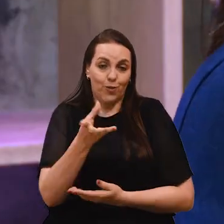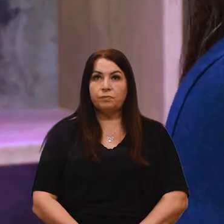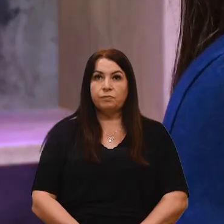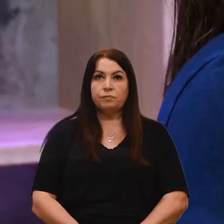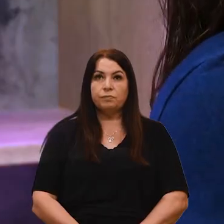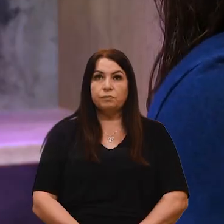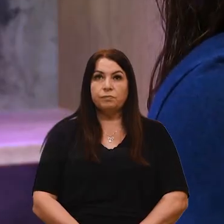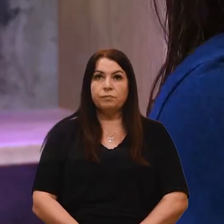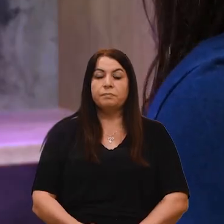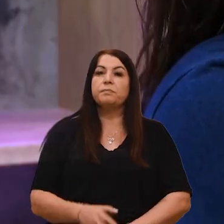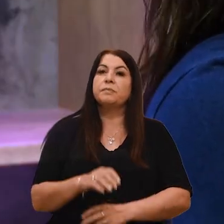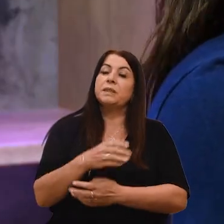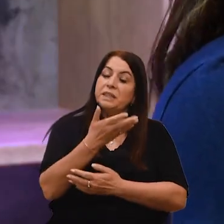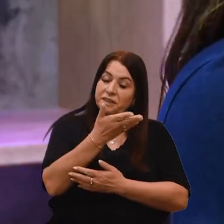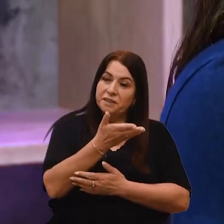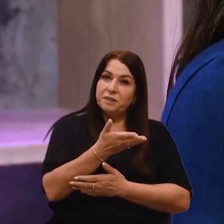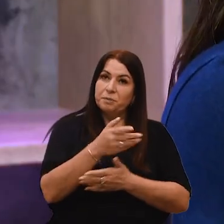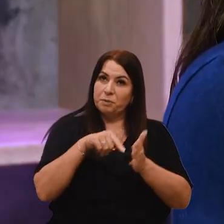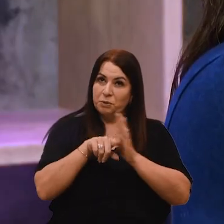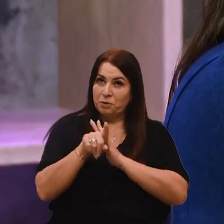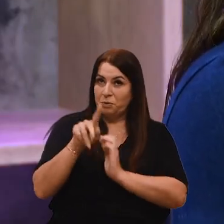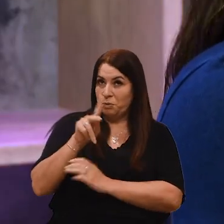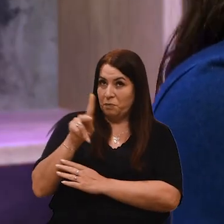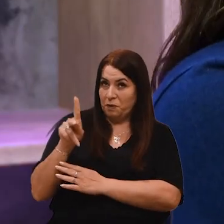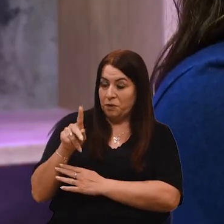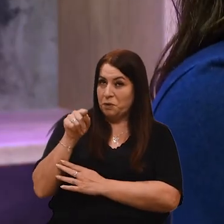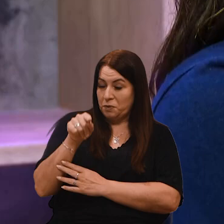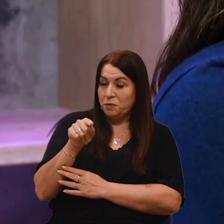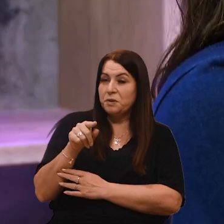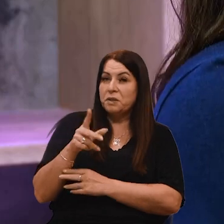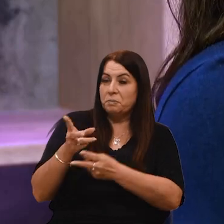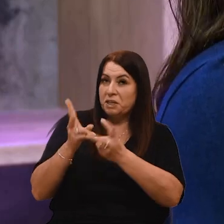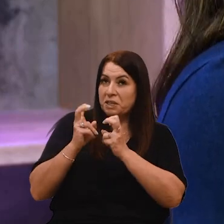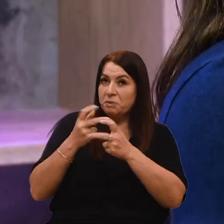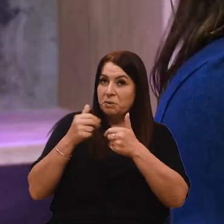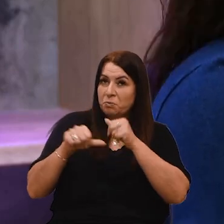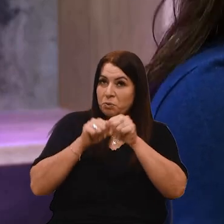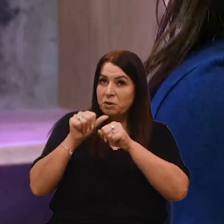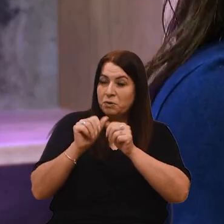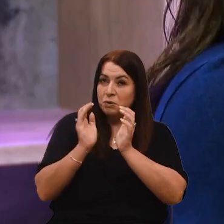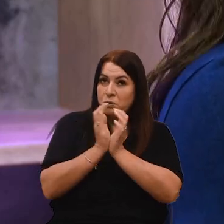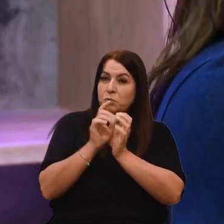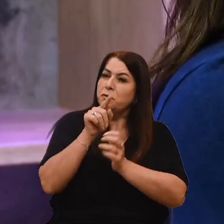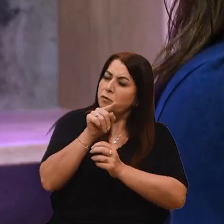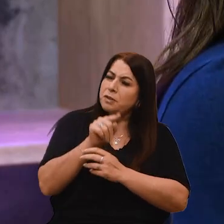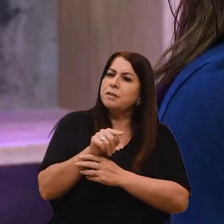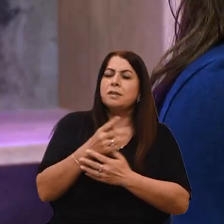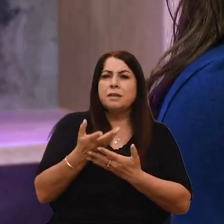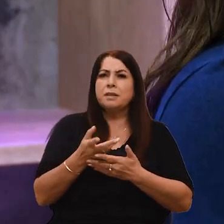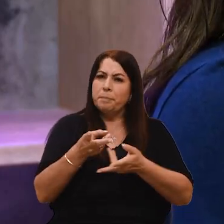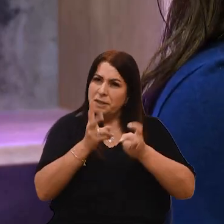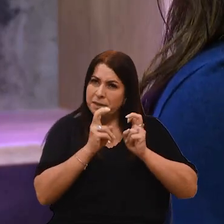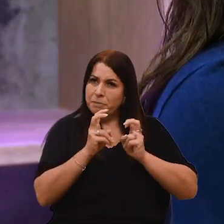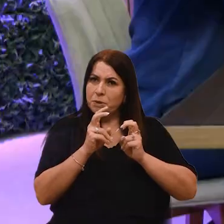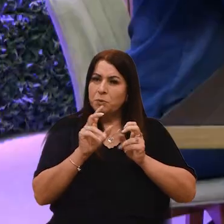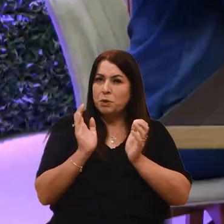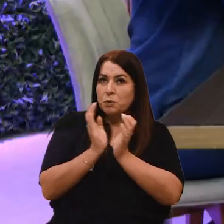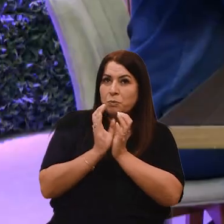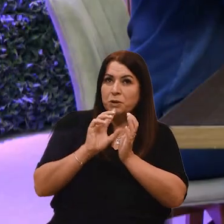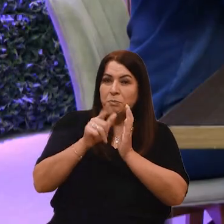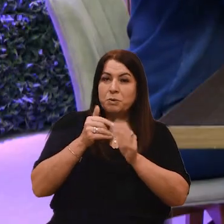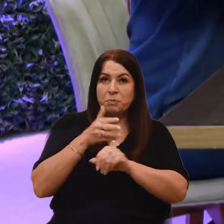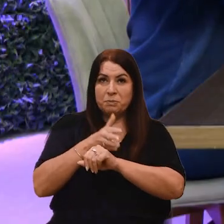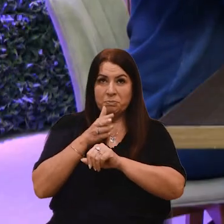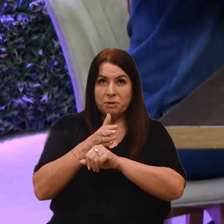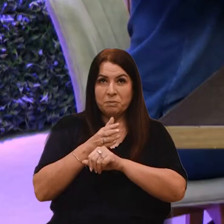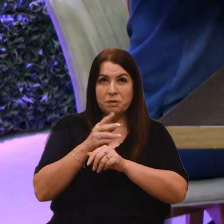Sim. Zara, eu perguntei para o professor se ele percebeu a mudança na turma. E você, percebeu a mudança na turma depois que